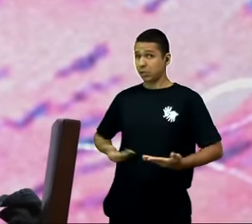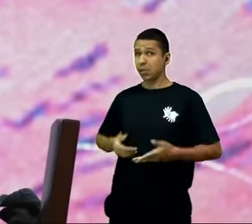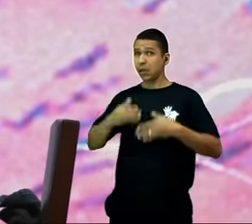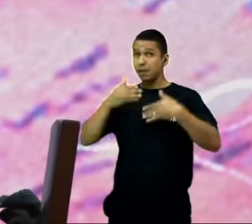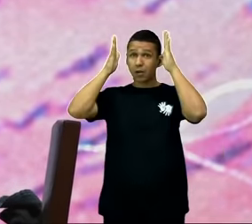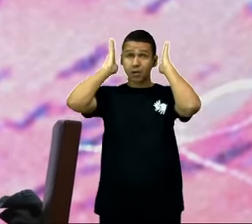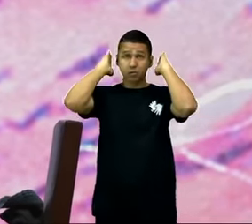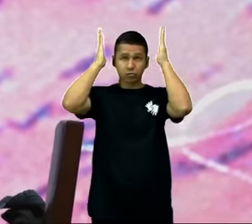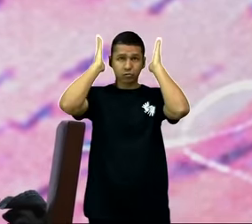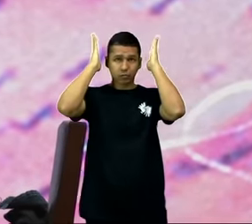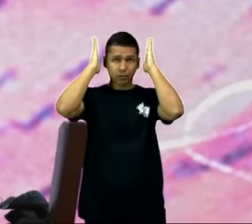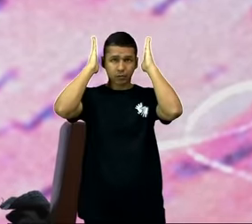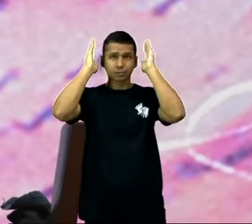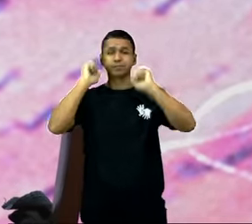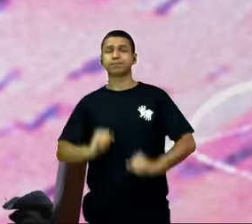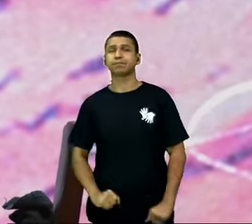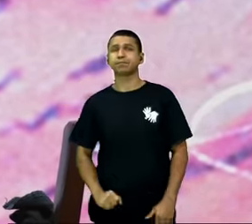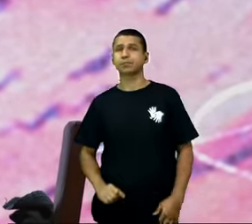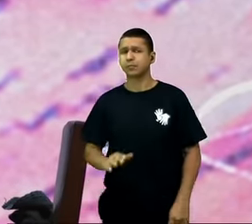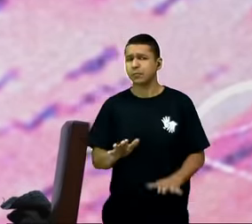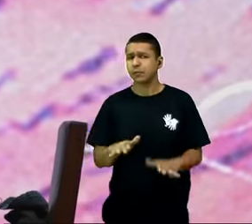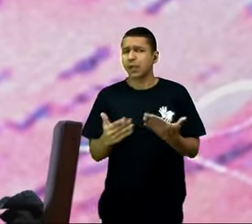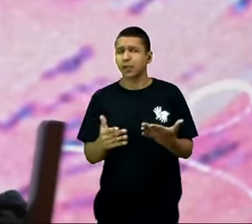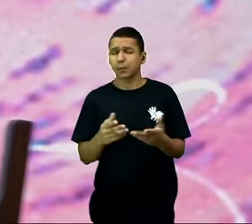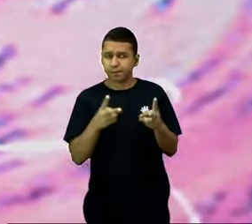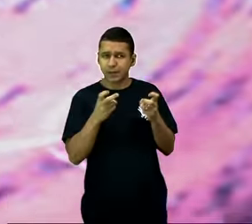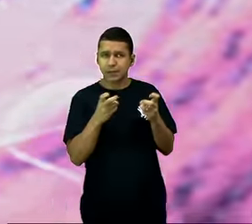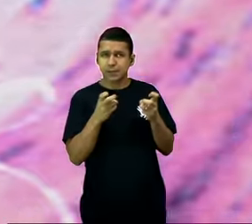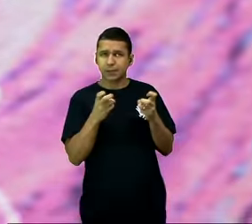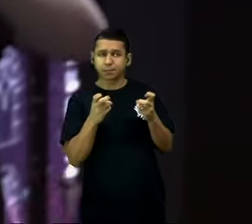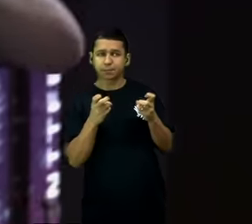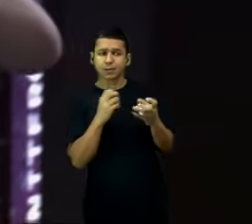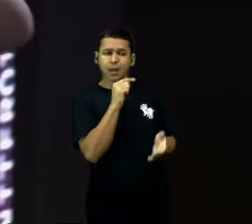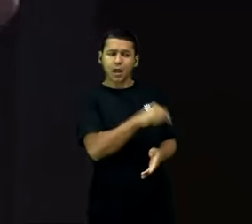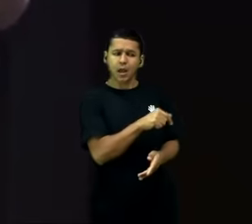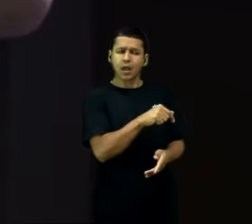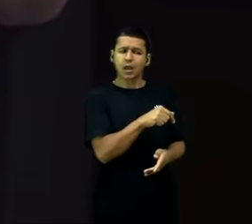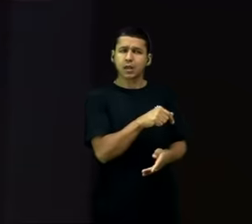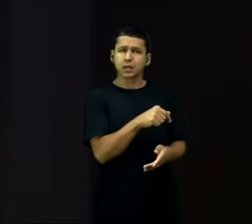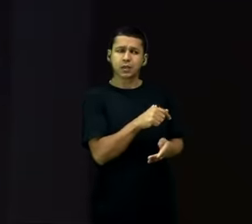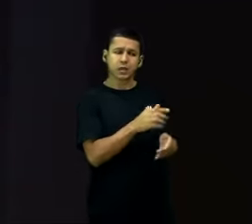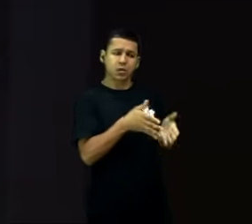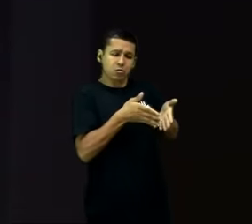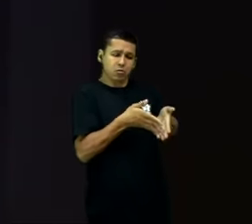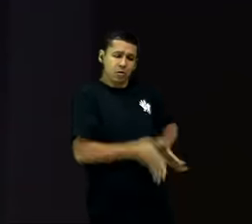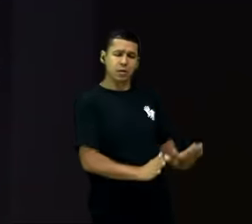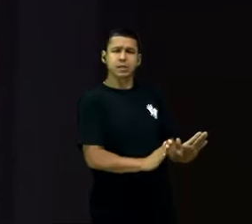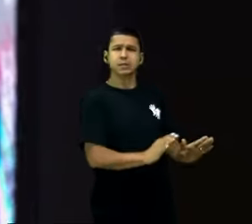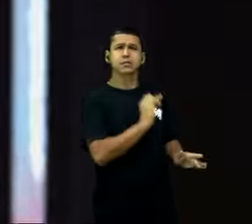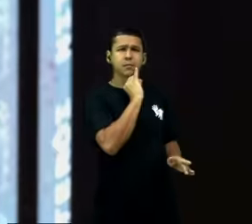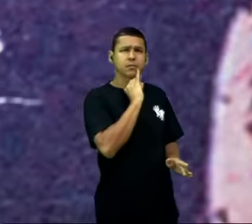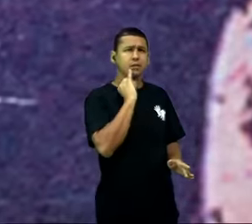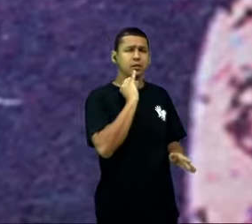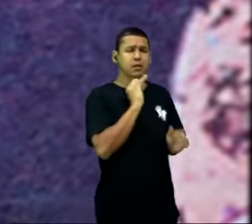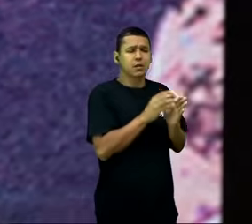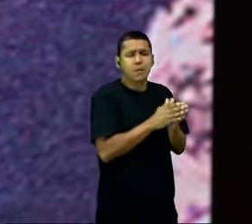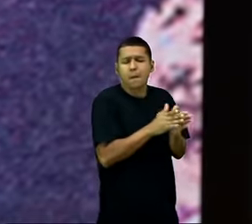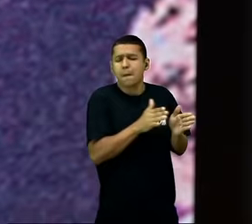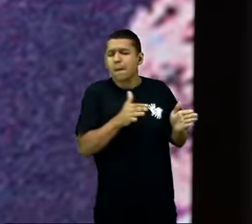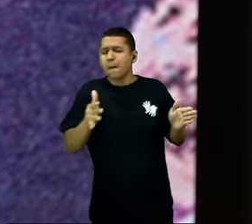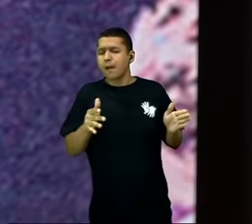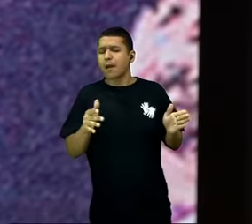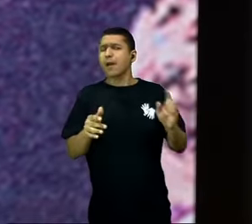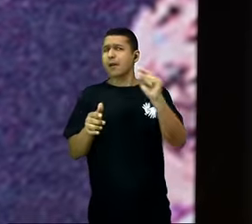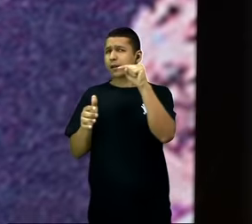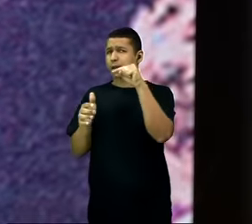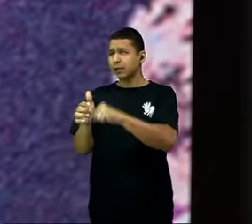que, olha, entre o nascimento de Isaac, vem comigo, e aos 15, 20 anos de Isaac, não